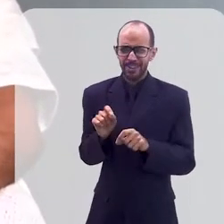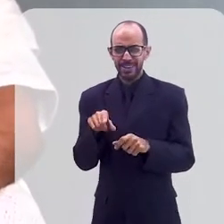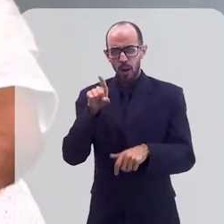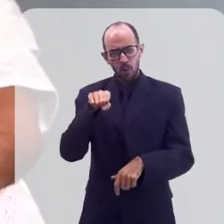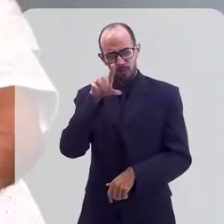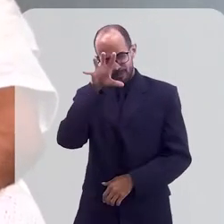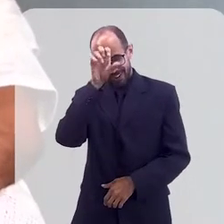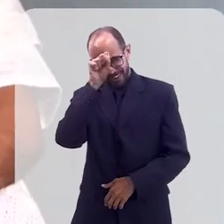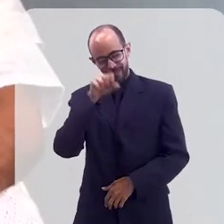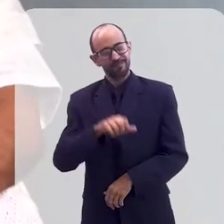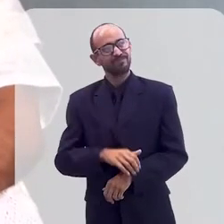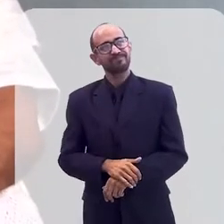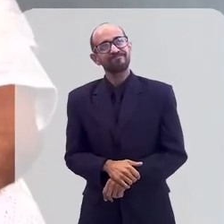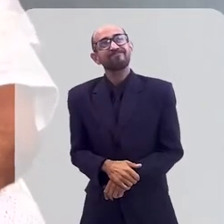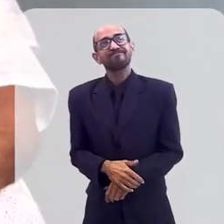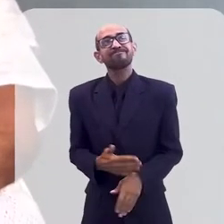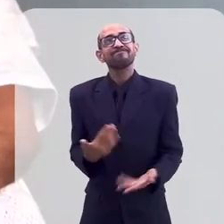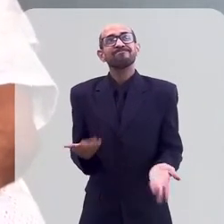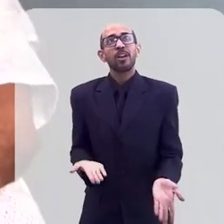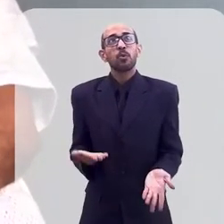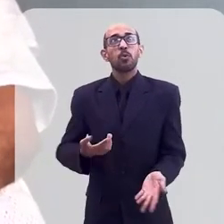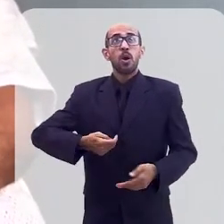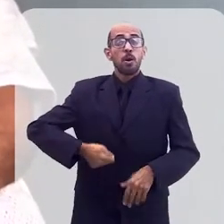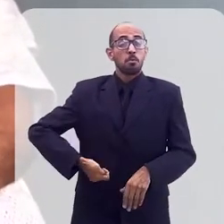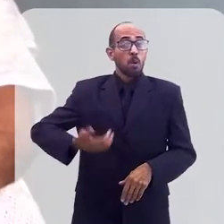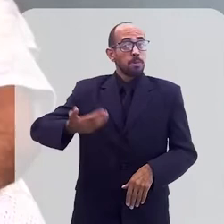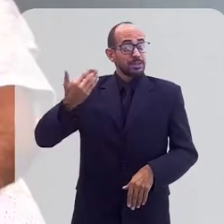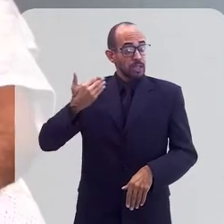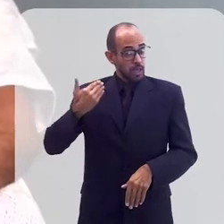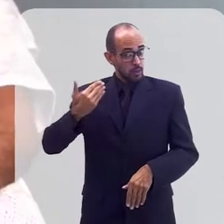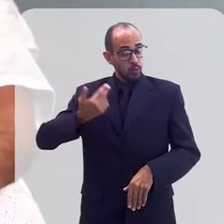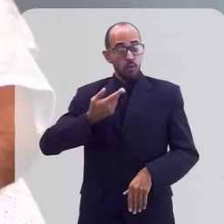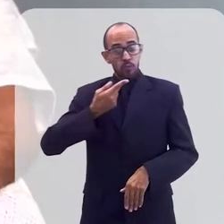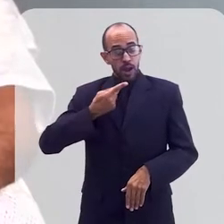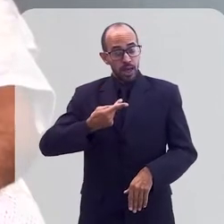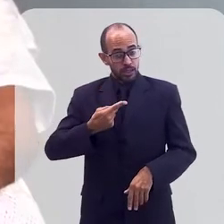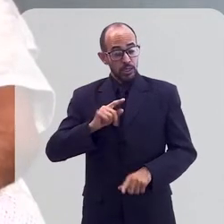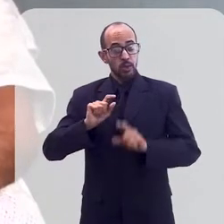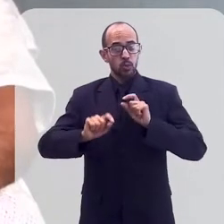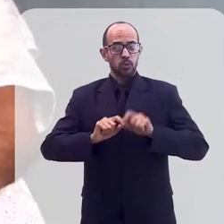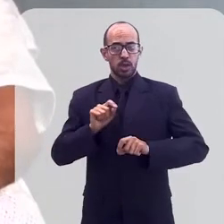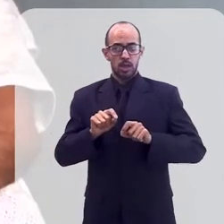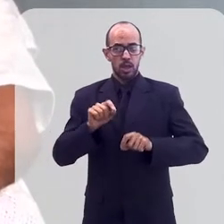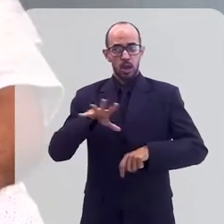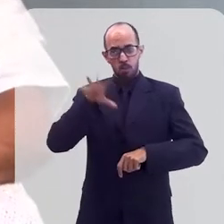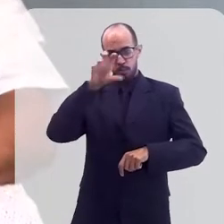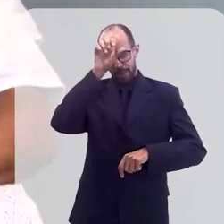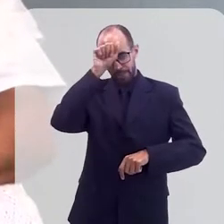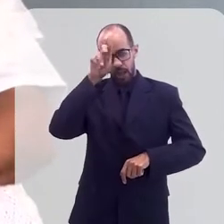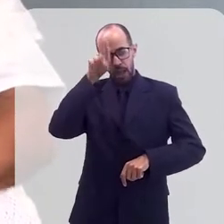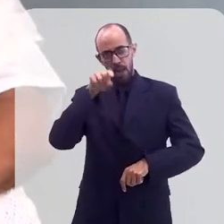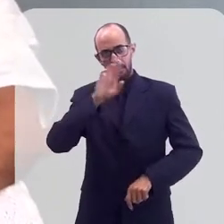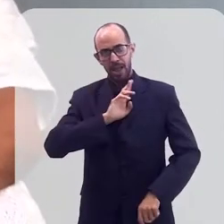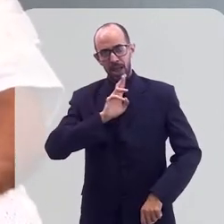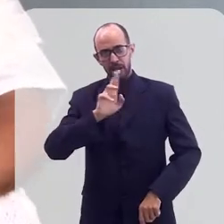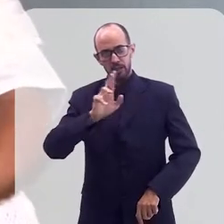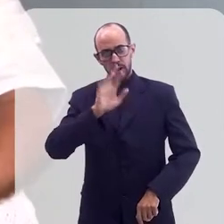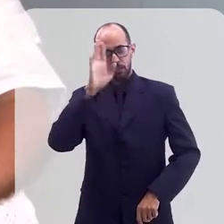Umbanda? Há um tempo atrás, eu diria que a Umbanda é uma